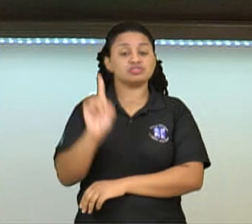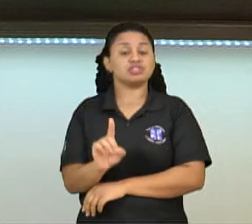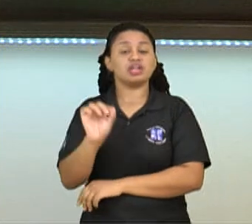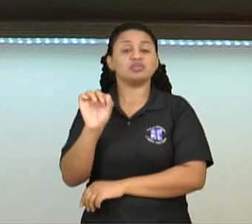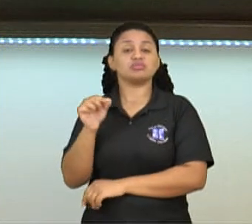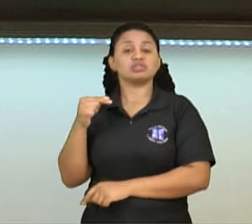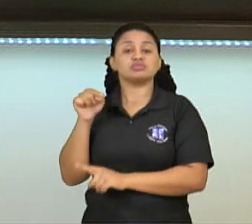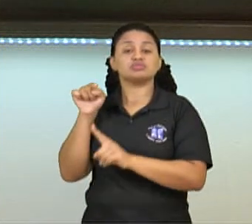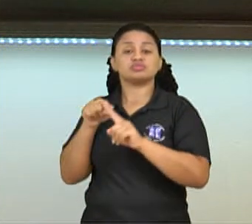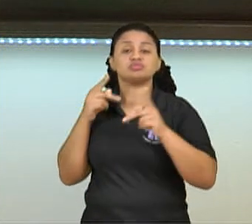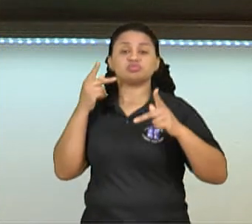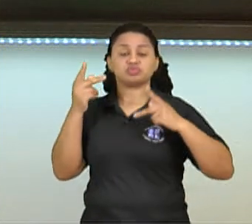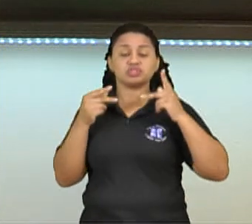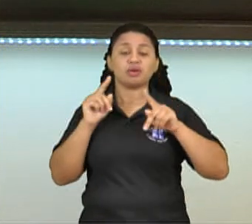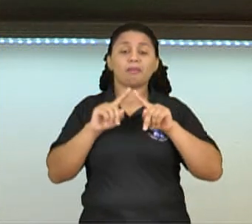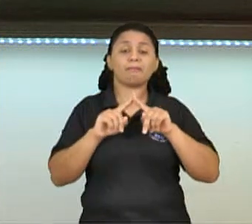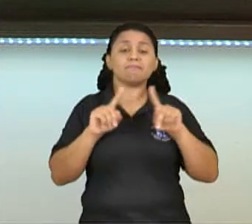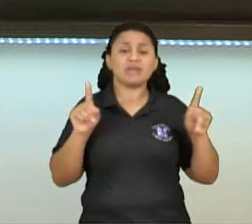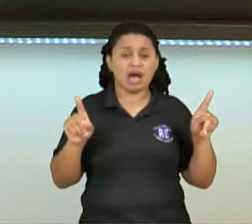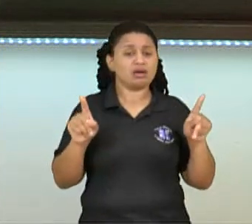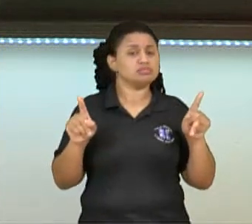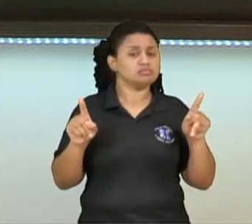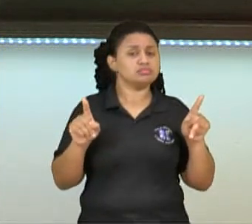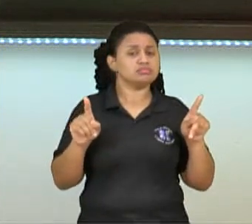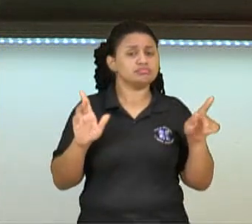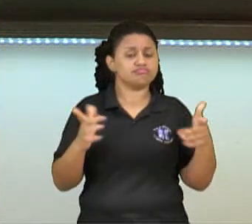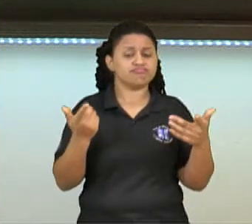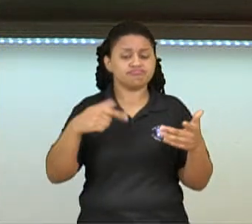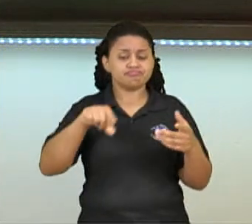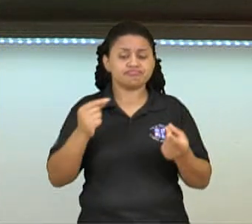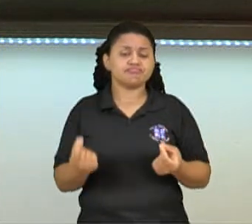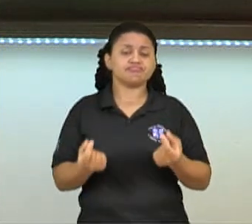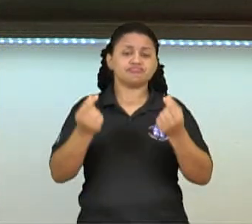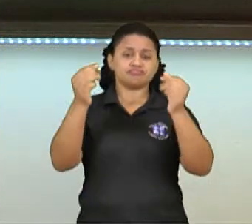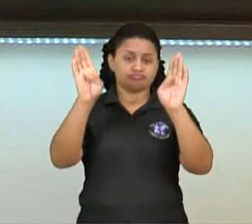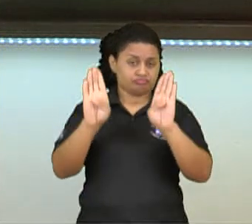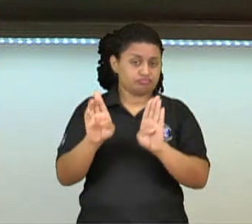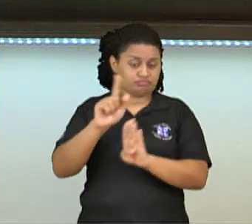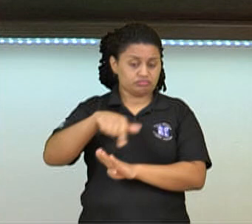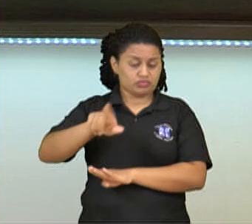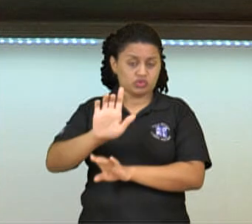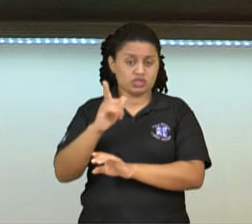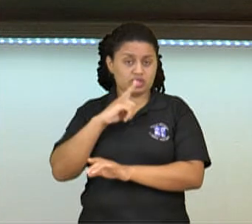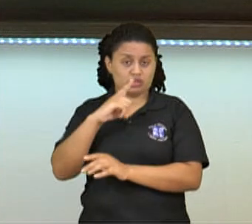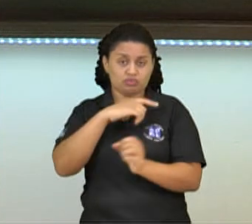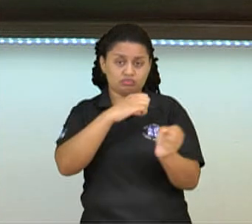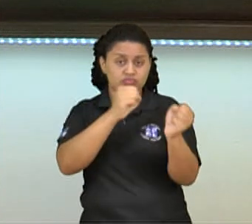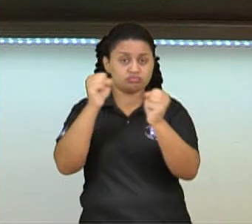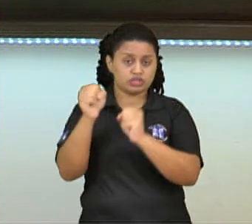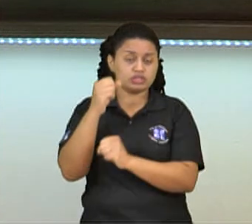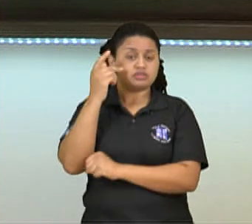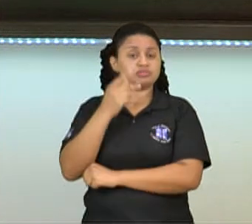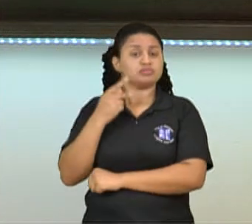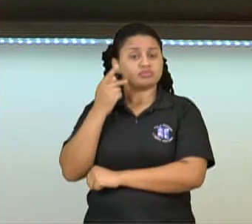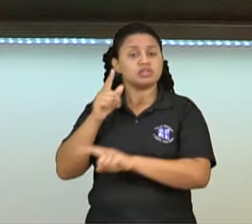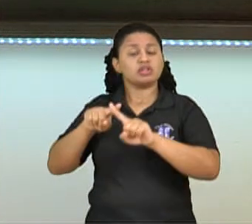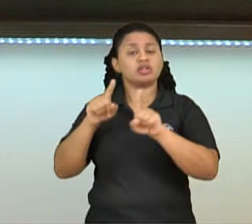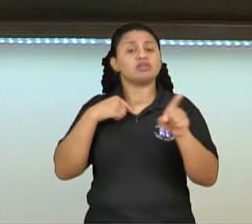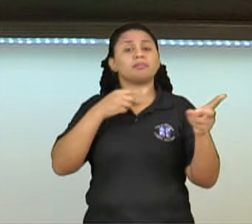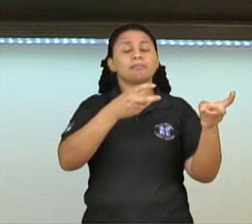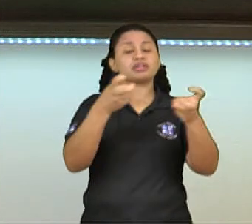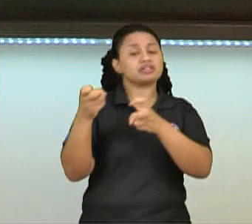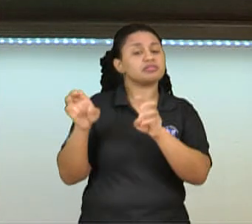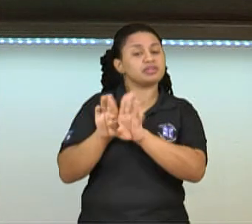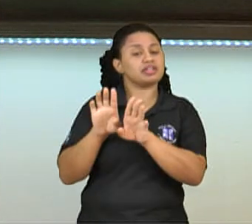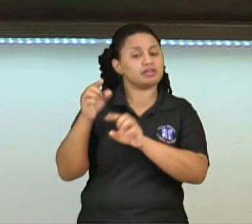político. Mas mesmo estando esses burgueses dentro desse poder político, nós vamos ver que eles vão ter